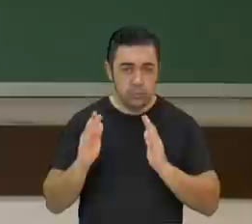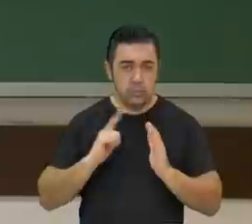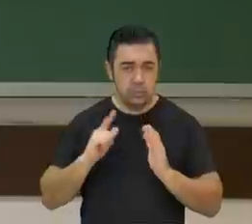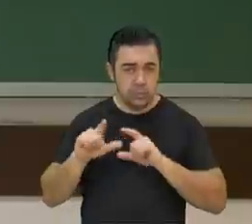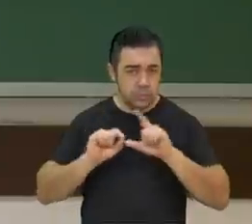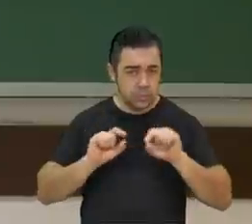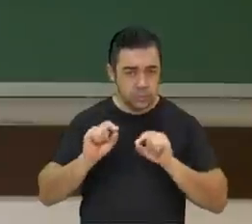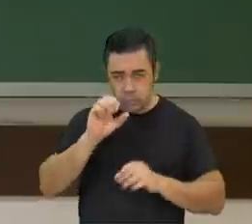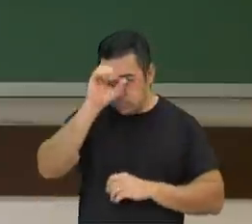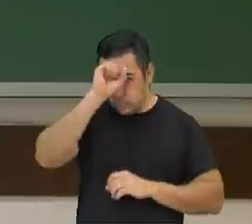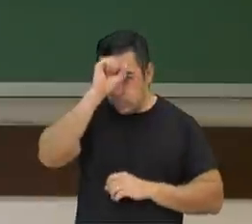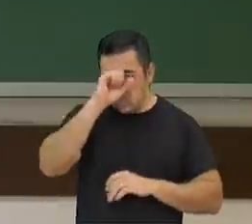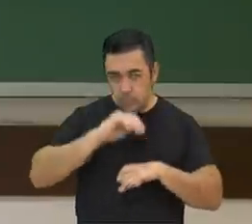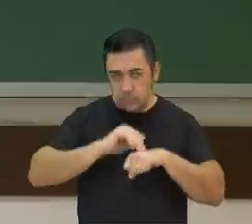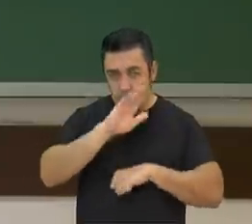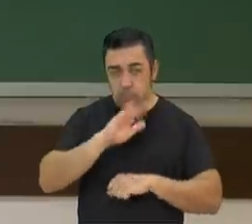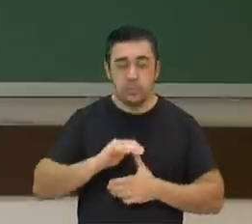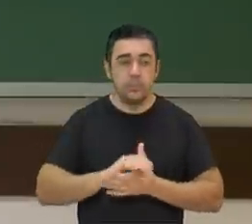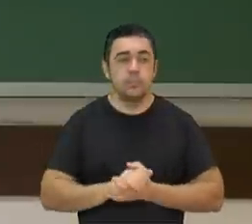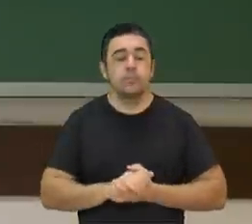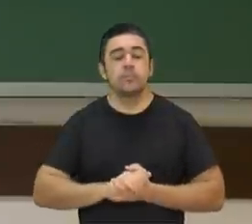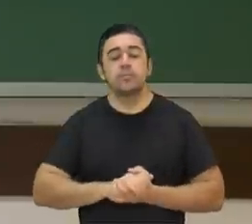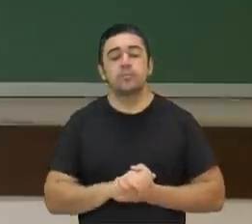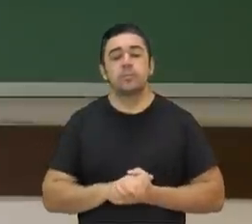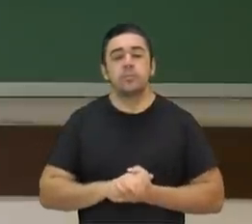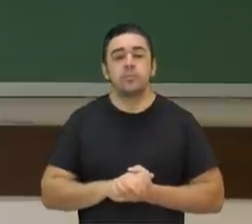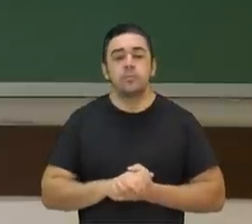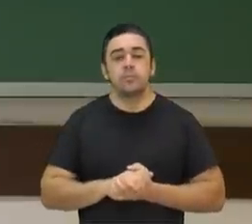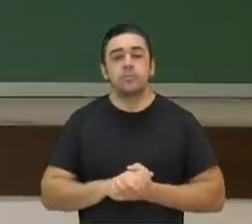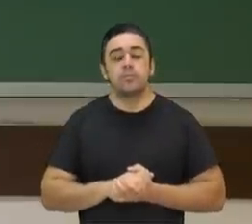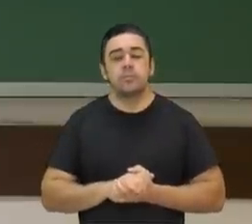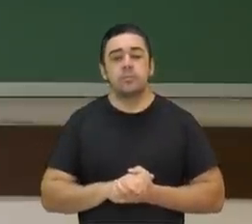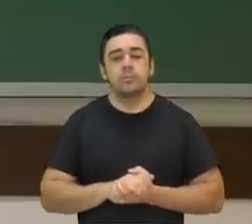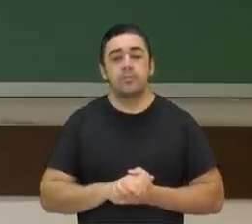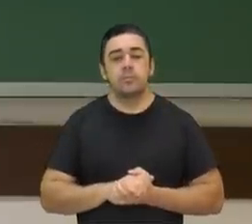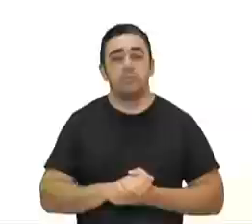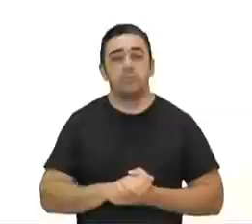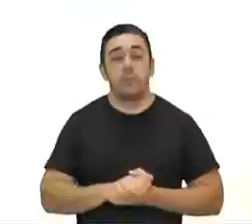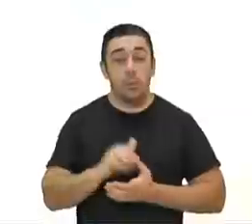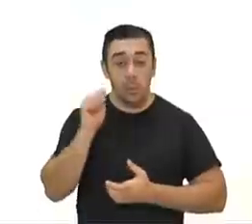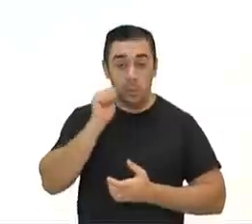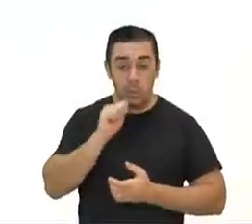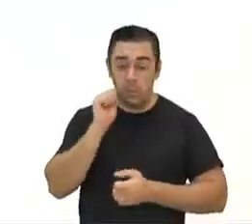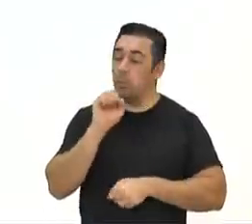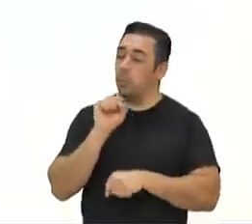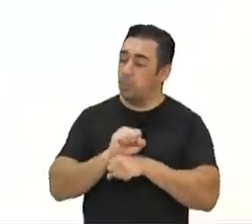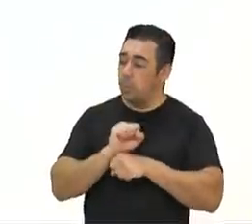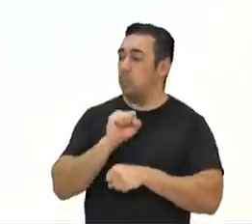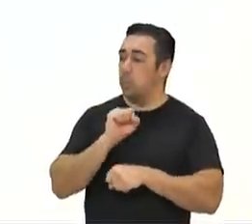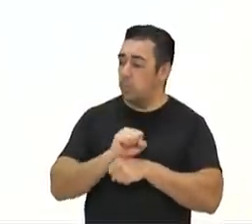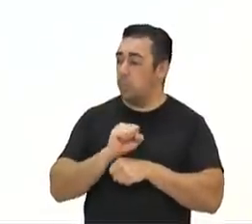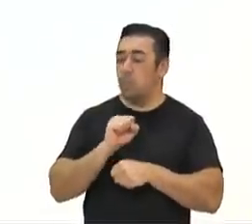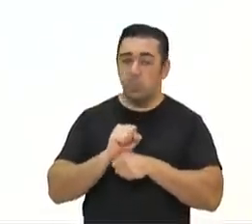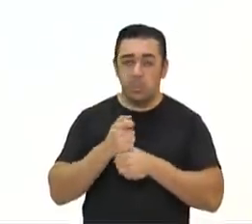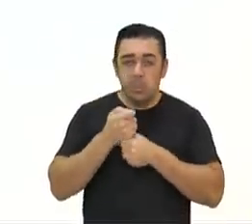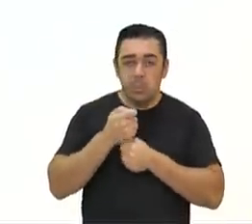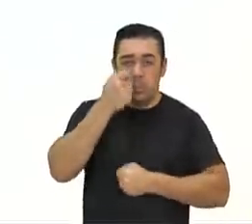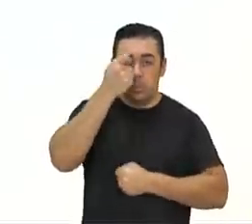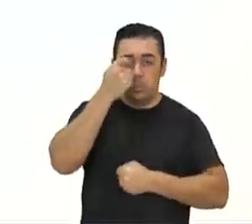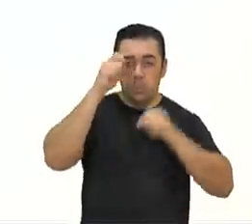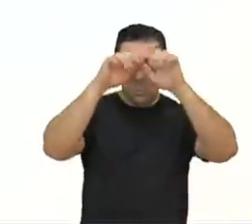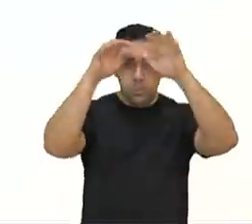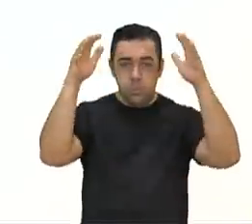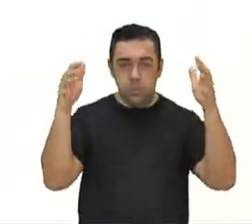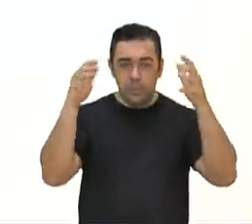gente aprender um pouco mais nessa aula. Vamos ler. A dona esperava impaciente sob o guarda-sol. O